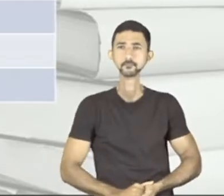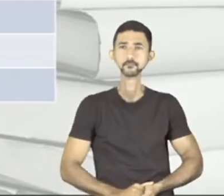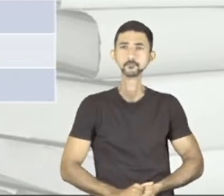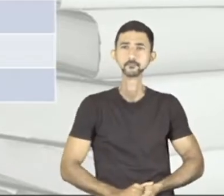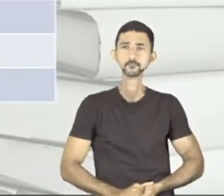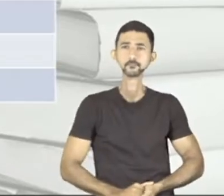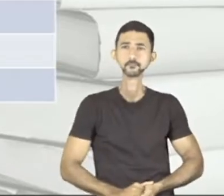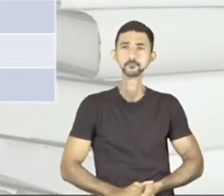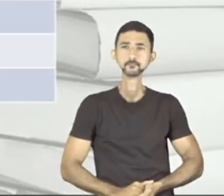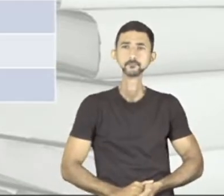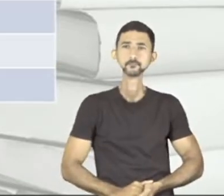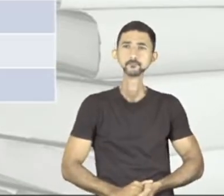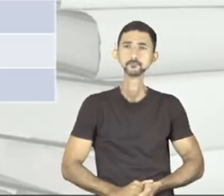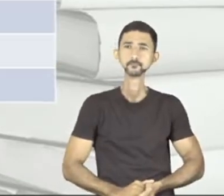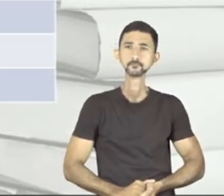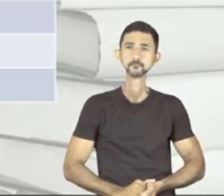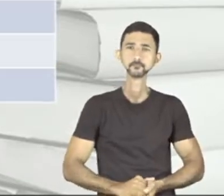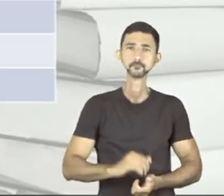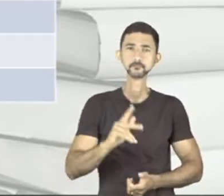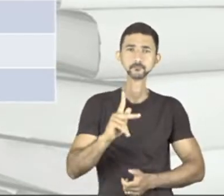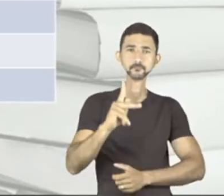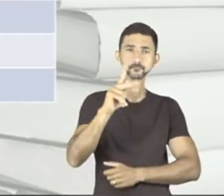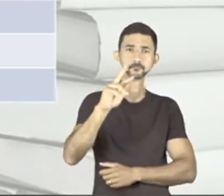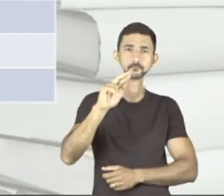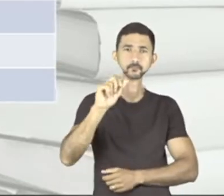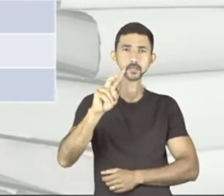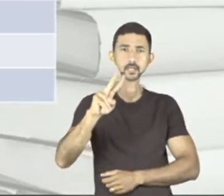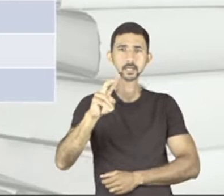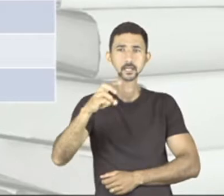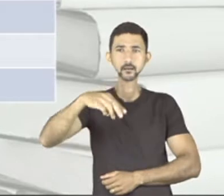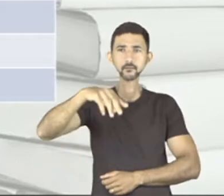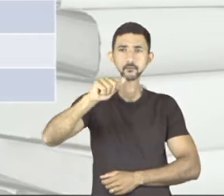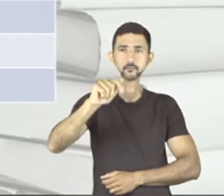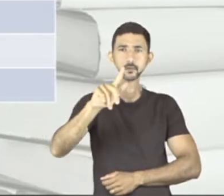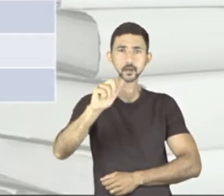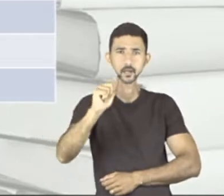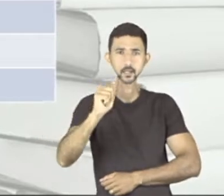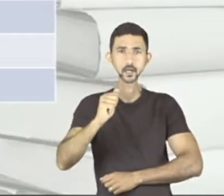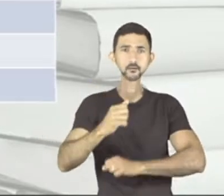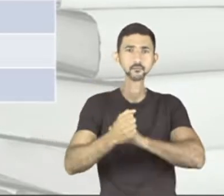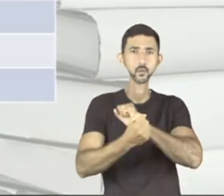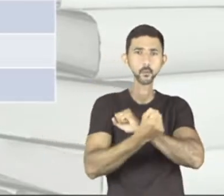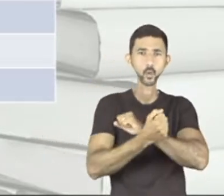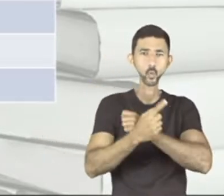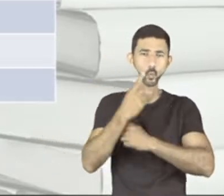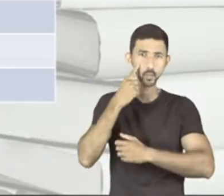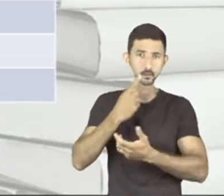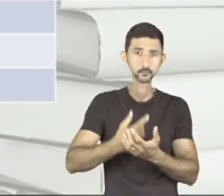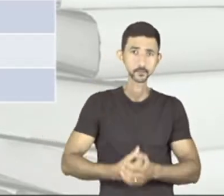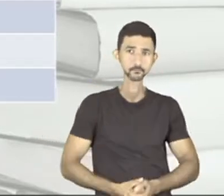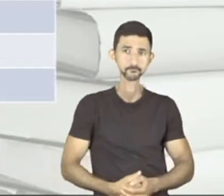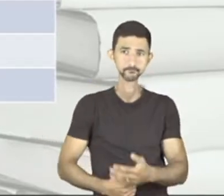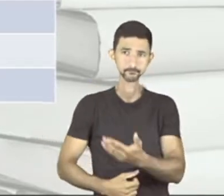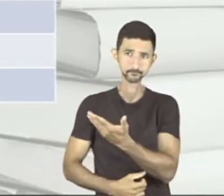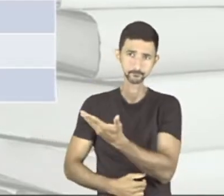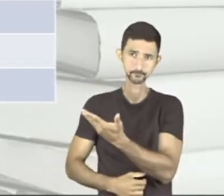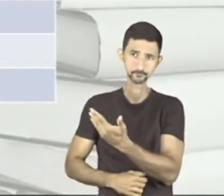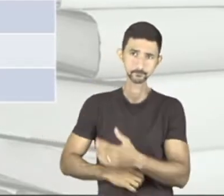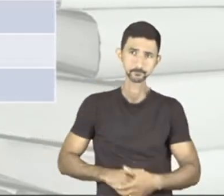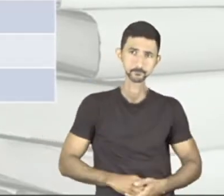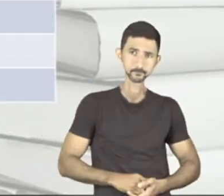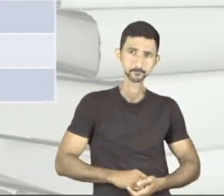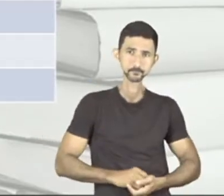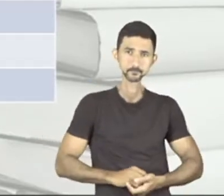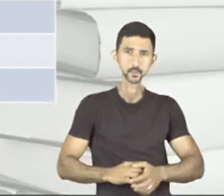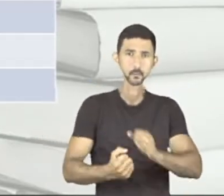Temos o Krav Maga, que é uma luta de origem israelense, de um país chamado Israel, que também são movimentos